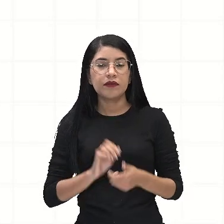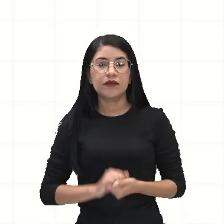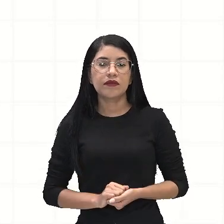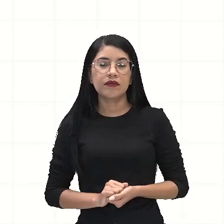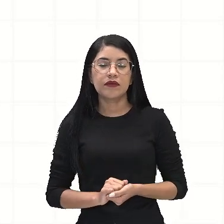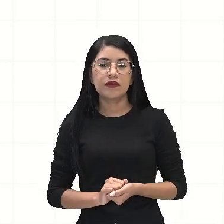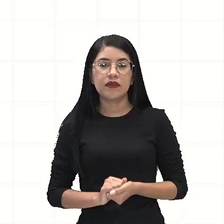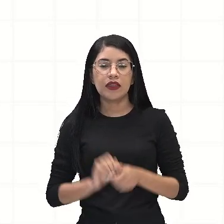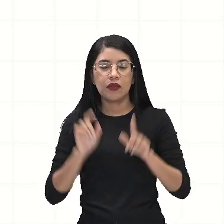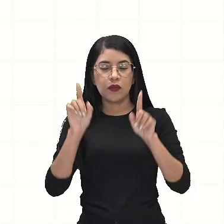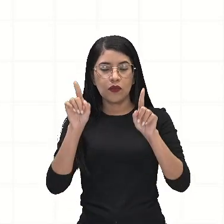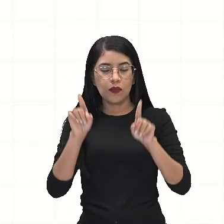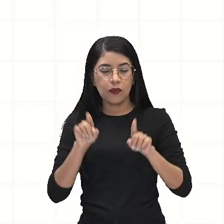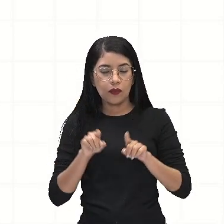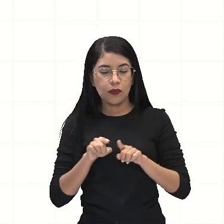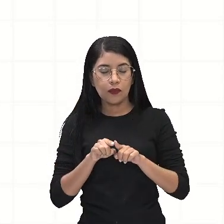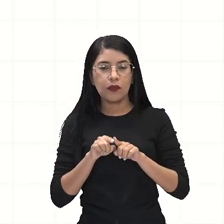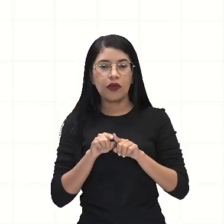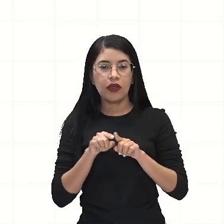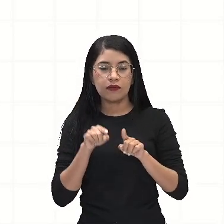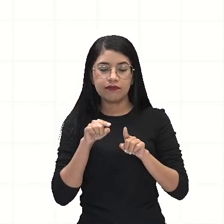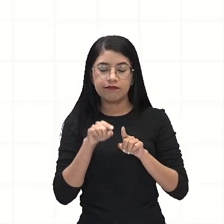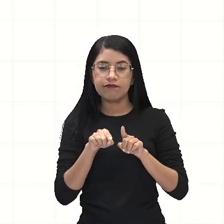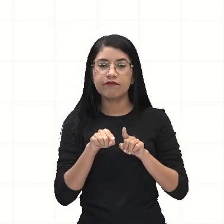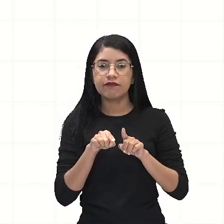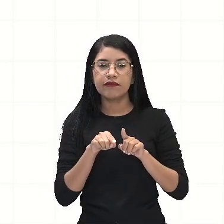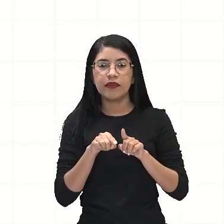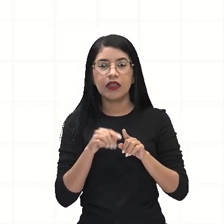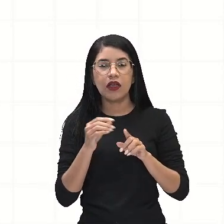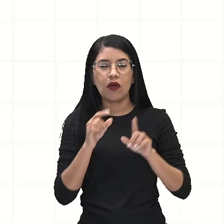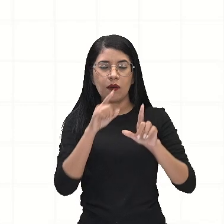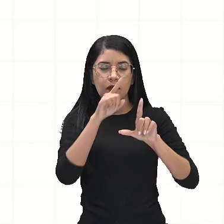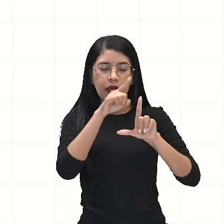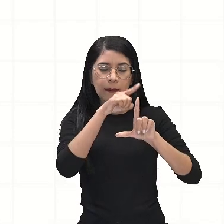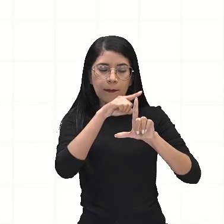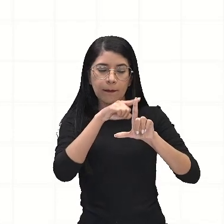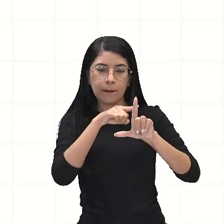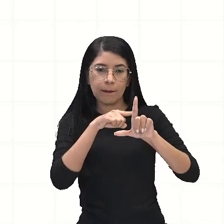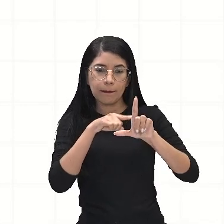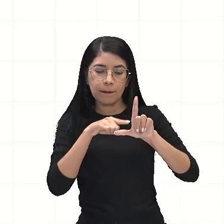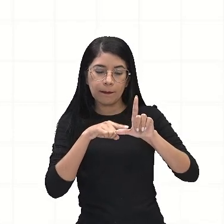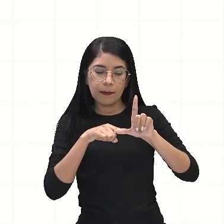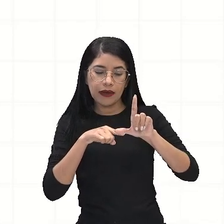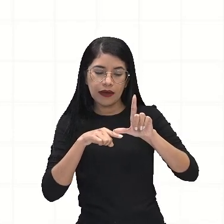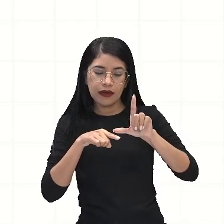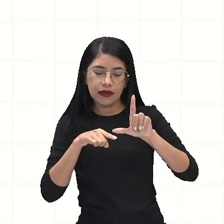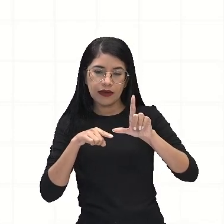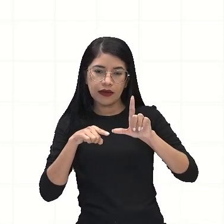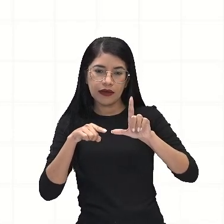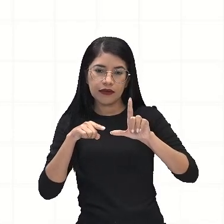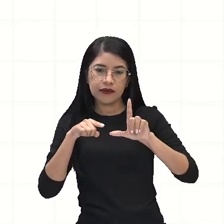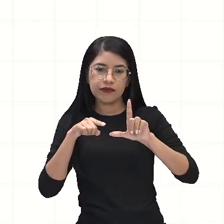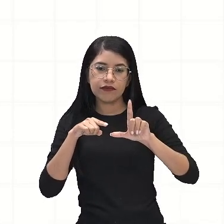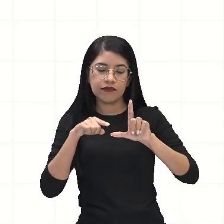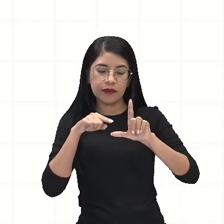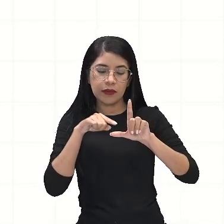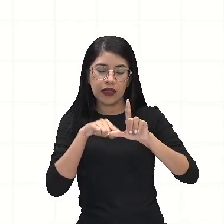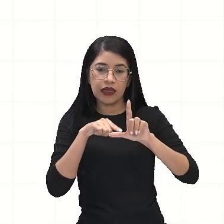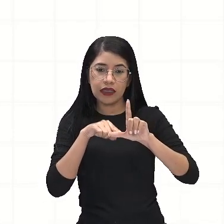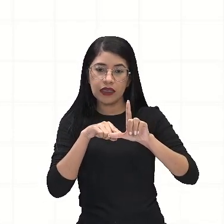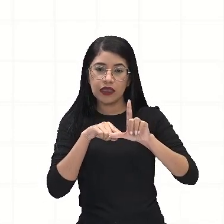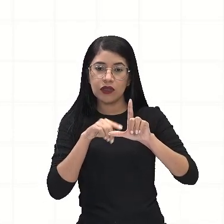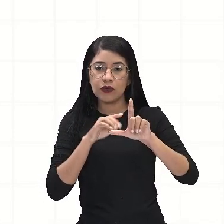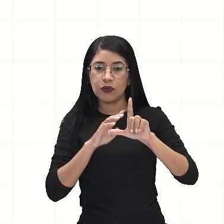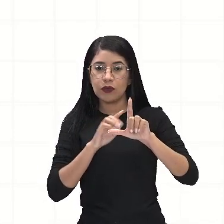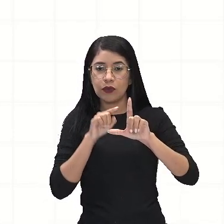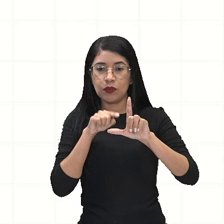a parábola vem aqui, ó. A parábola vem descendo, vem descendo, vem descendo, vem descendo, vem descendo, vem descendo. Ela corta